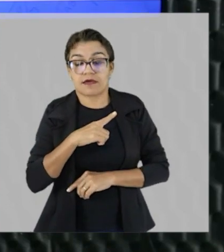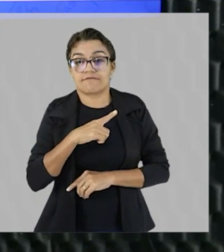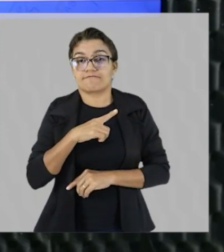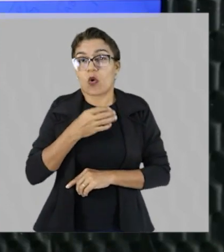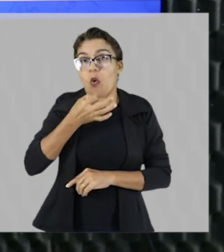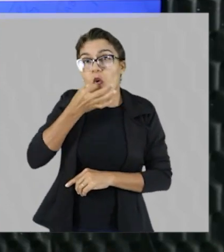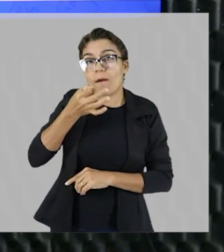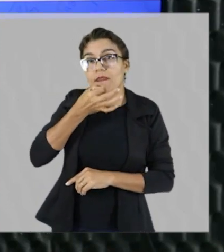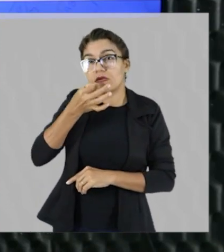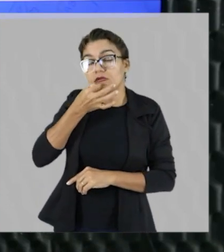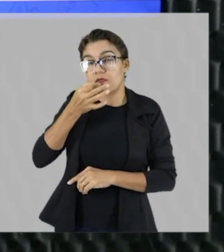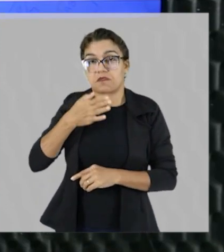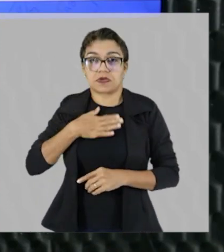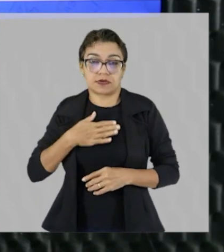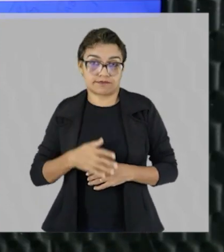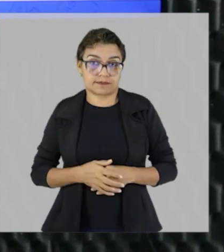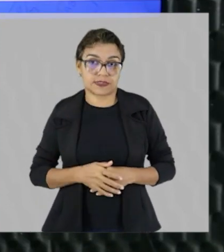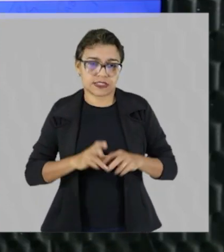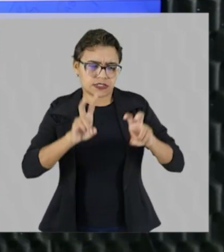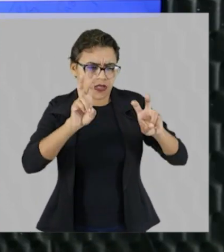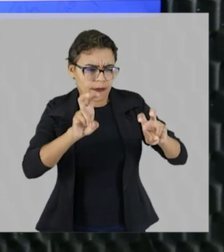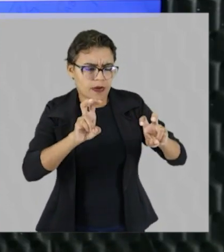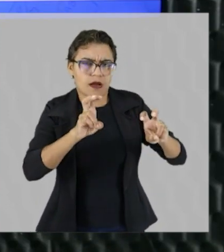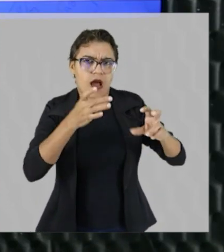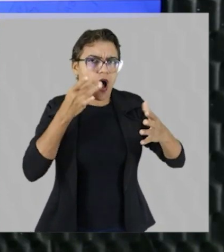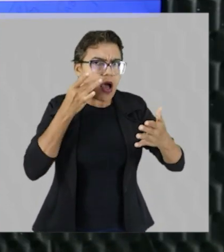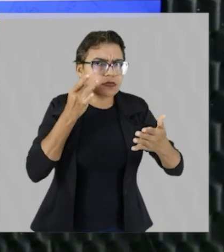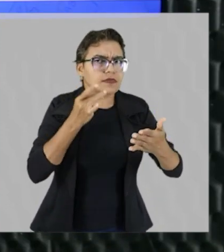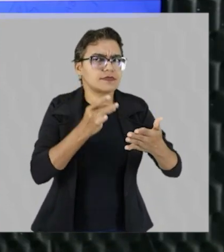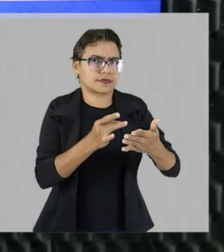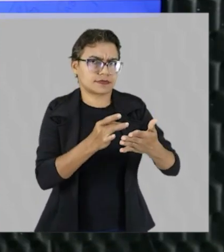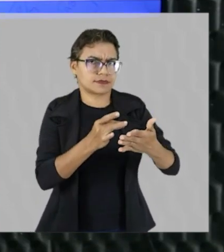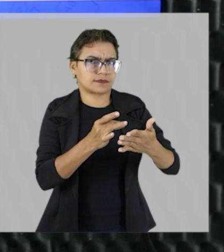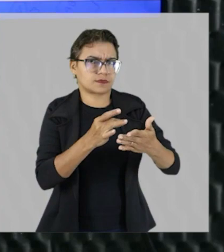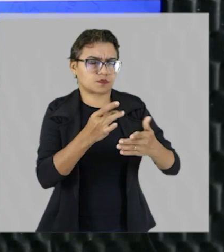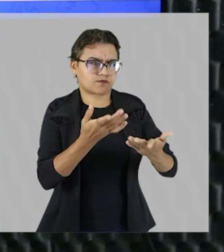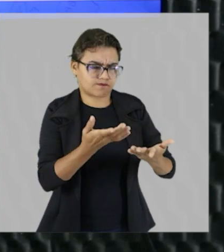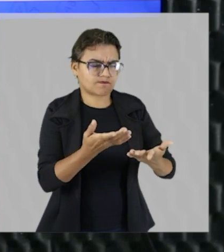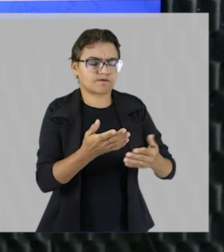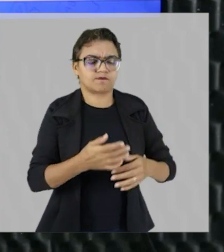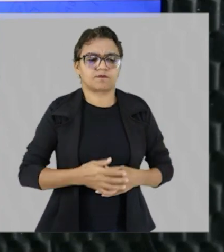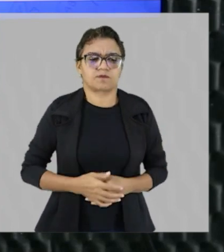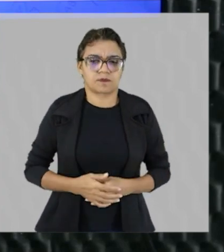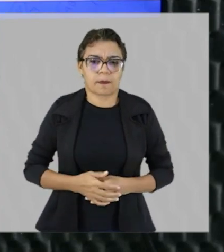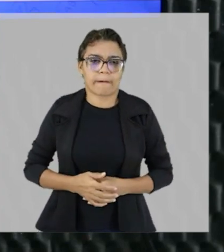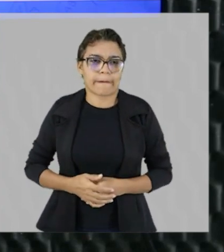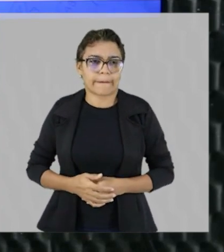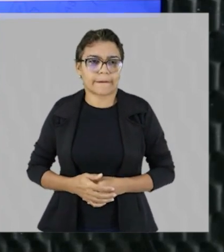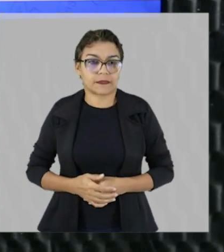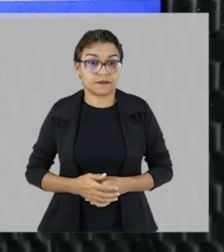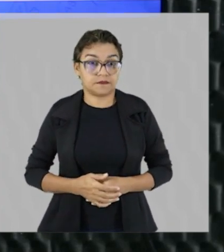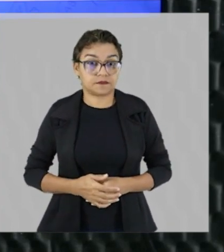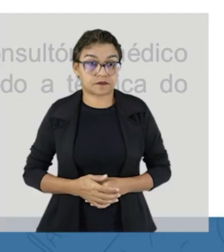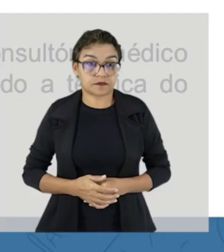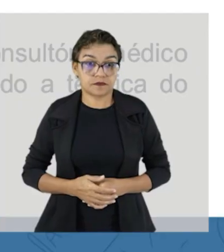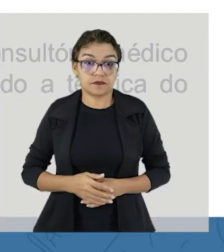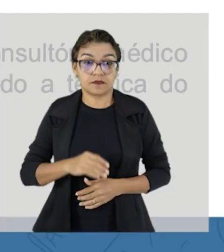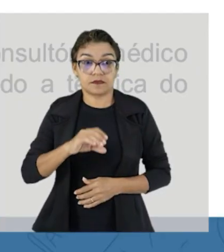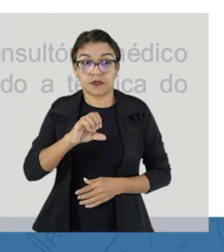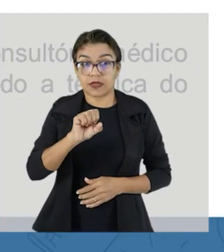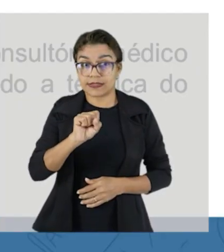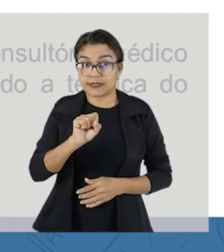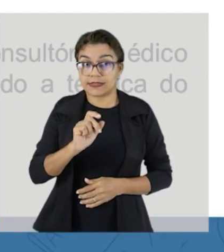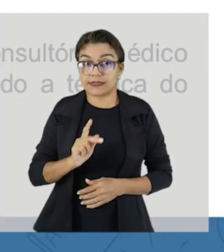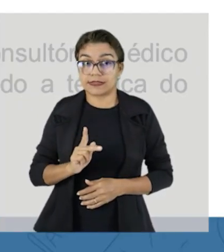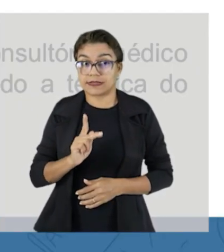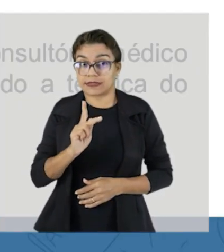texto está falando, do que o título me chama para ver, certo? É uma outra forma também. Já o skim,